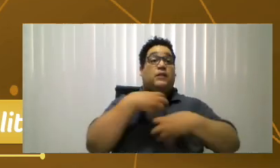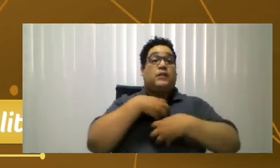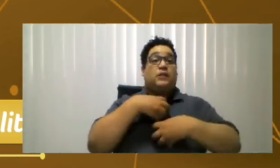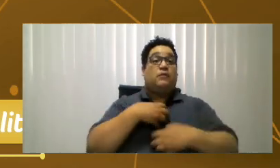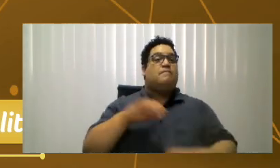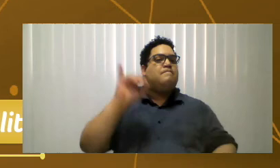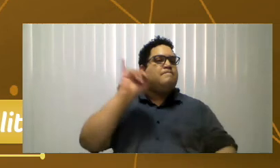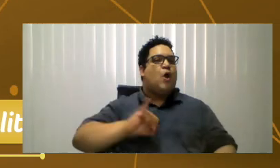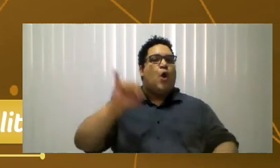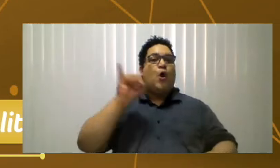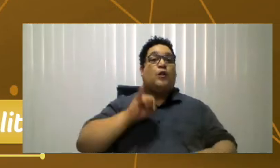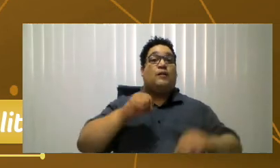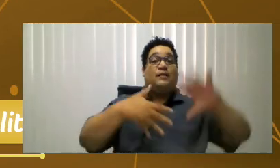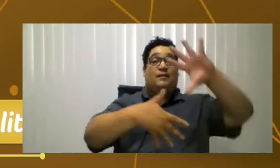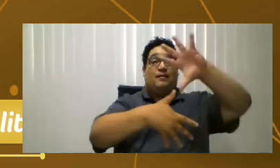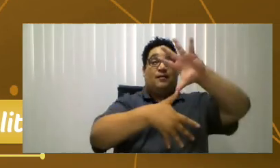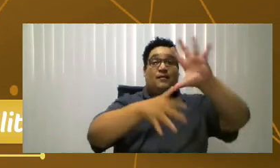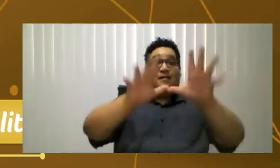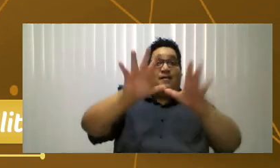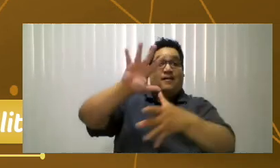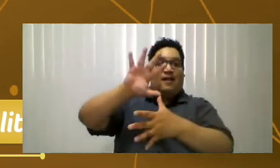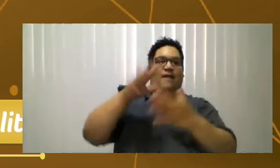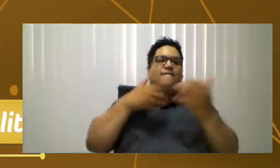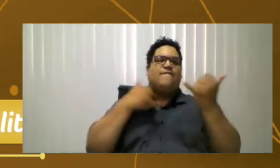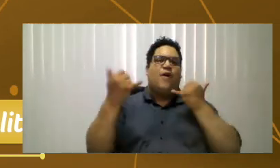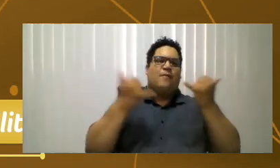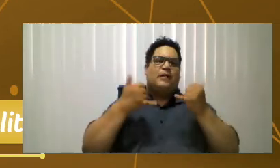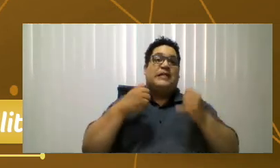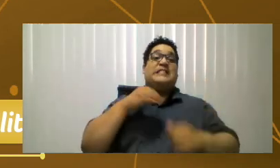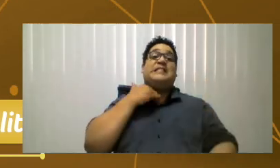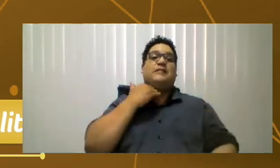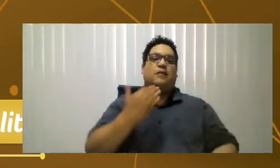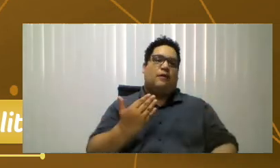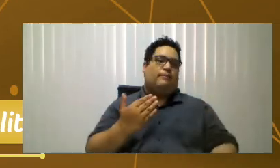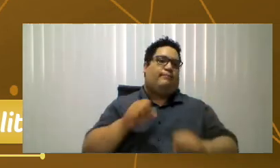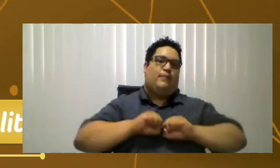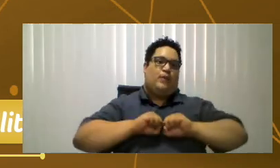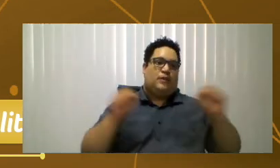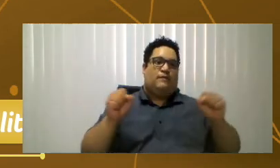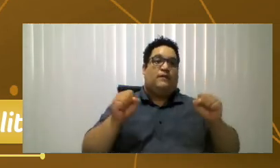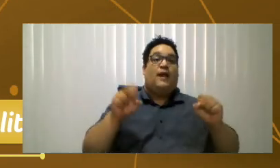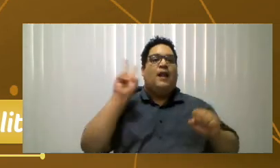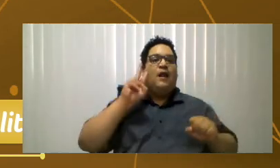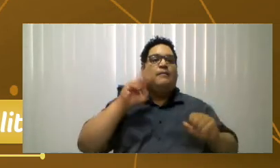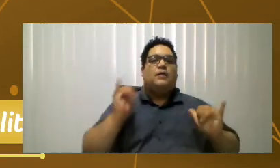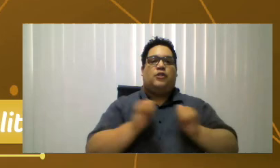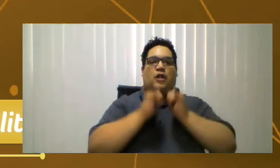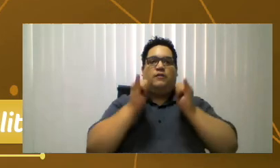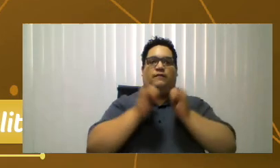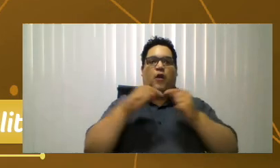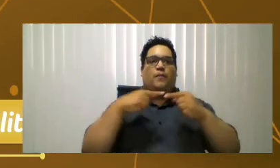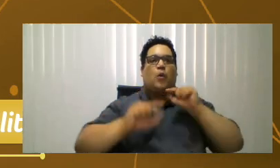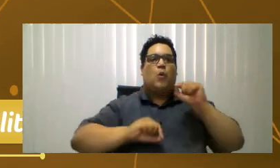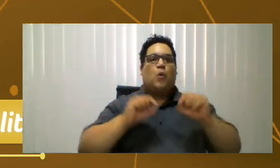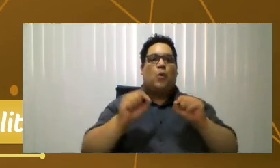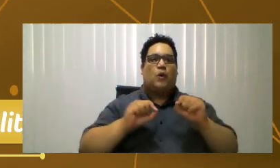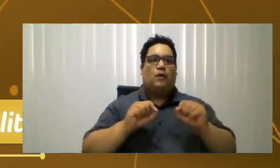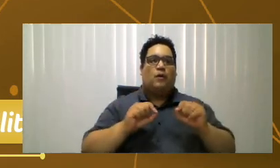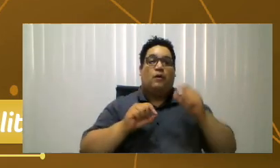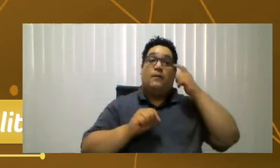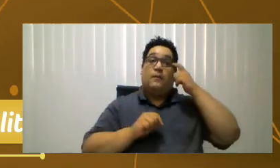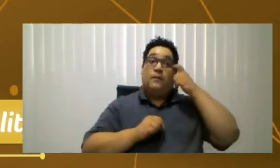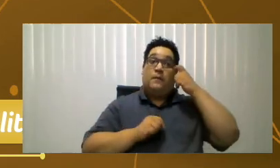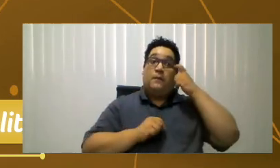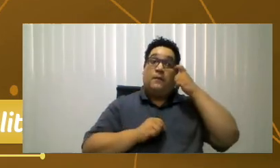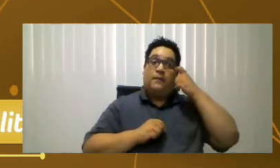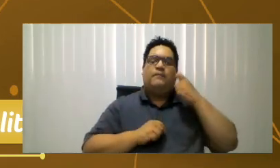Sem a informação geográfica, a gente não teria... Como eu disse no começo, a Chesf é uma empresa de extensão territorial muito